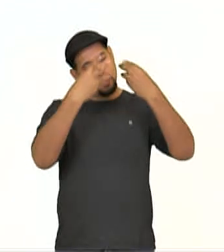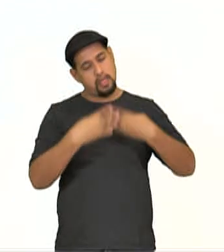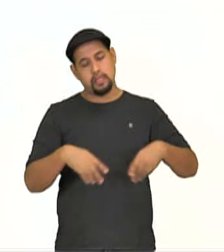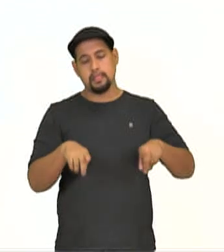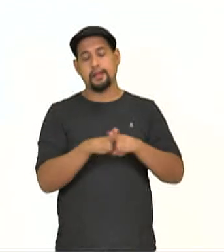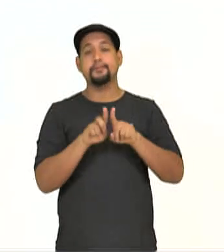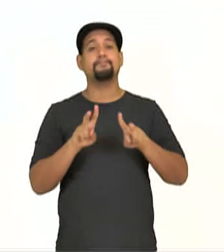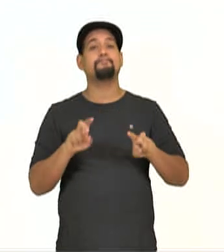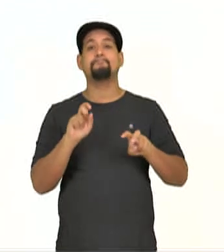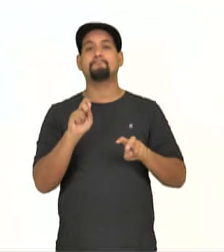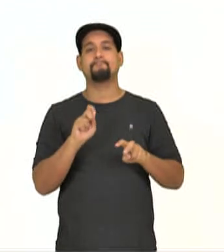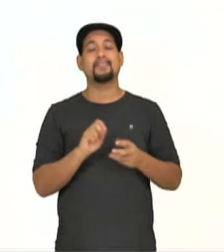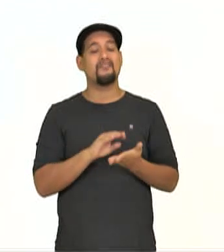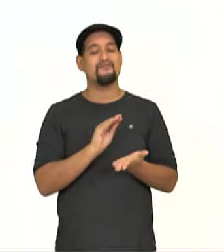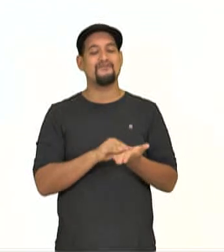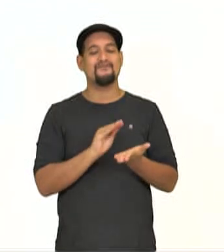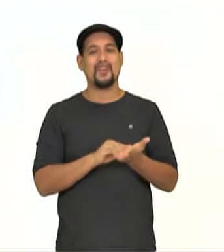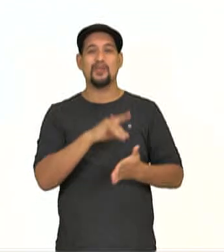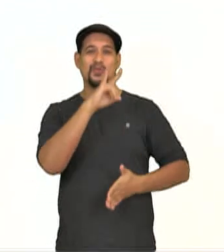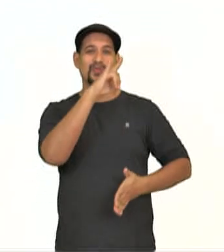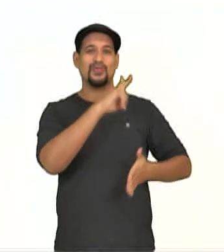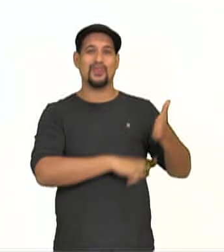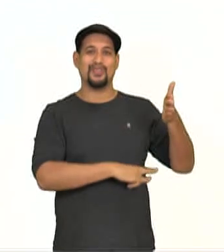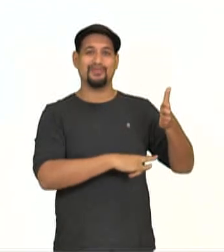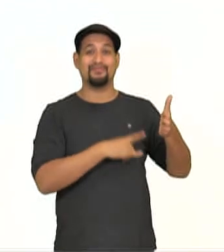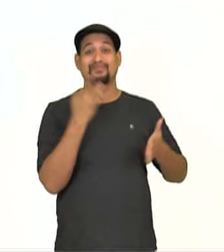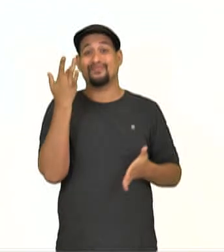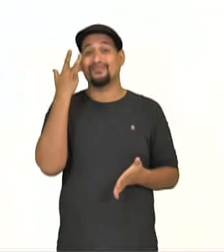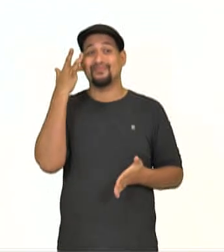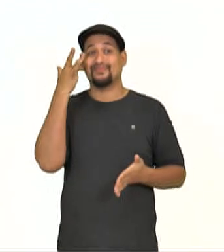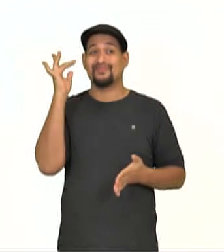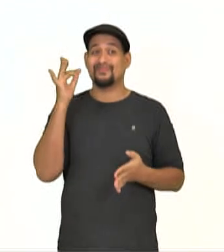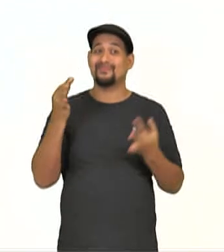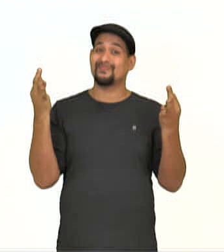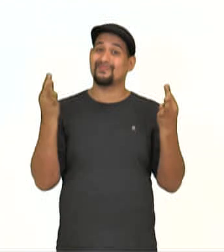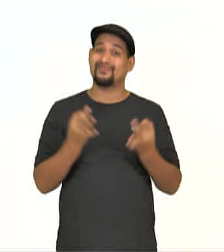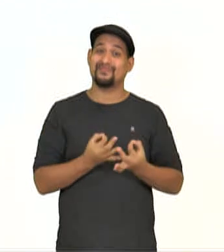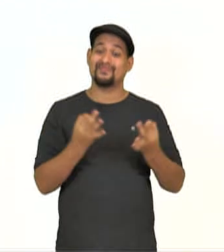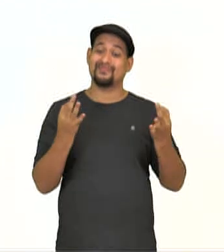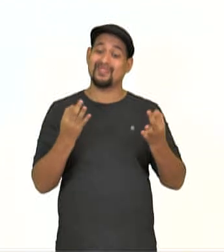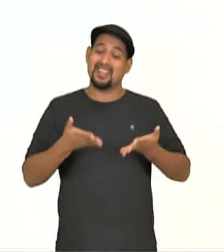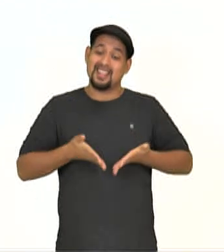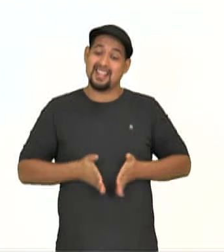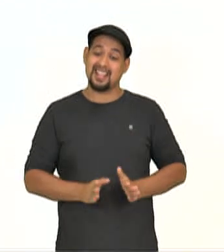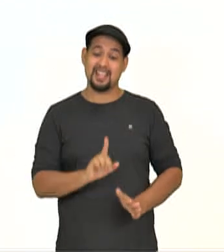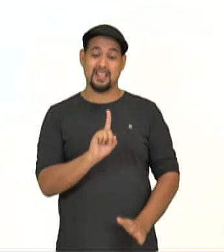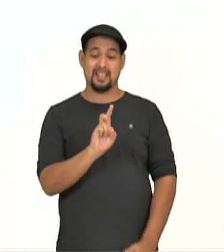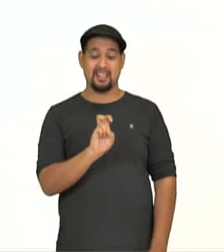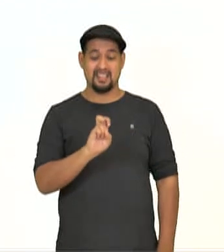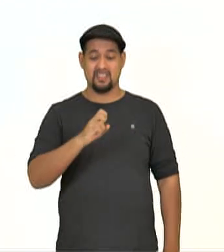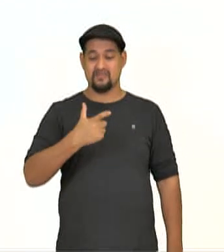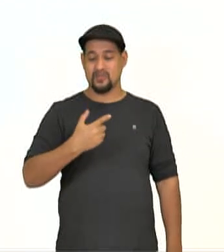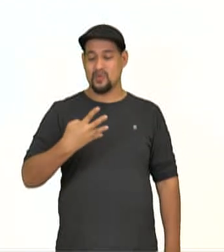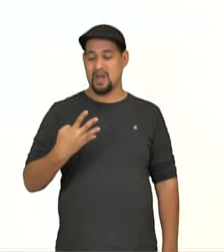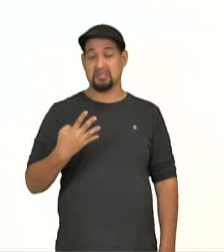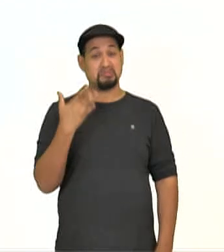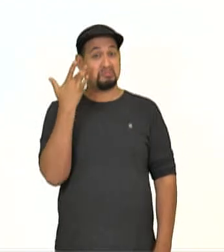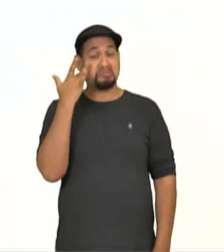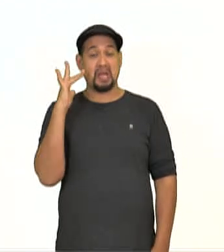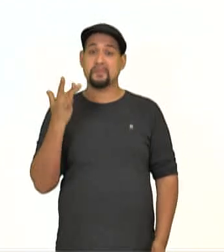incertezas devido à falta de documentação. Por isso não se sabe ao certo se ele realmente nasceu em